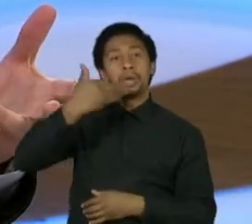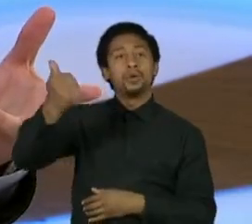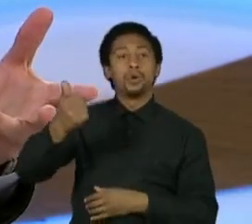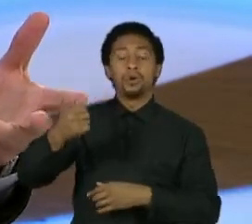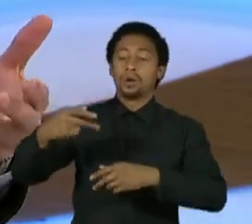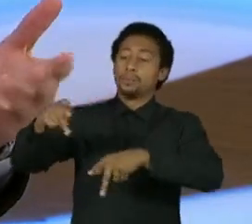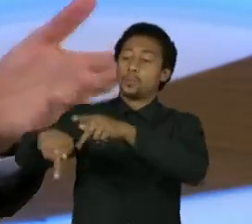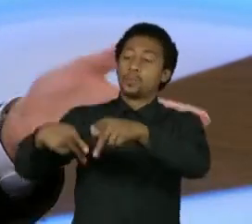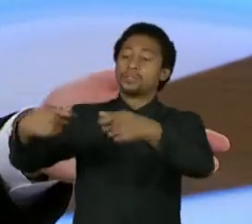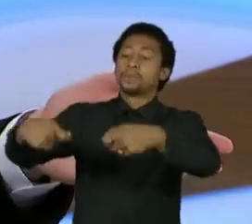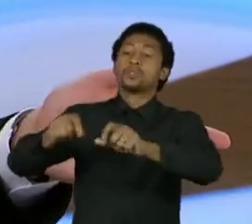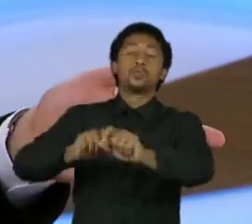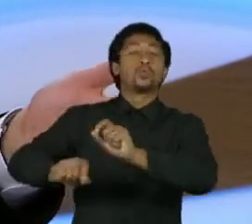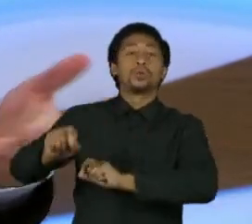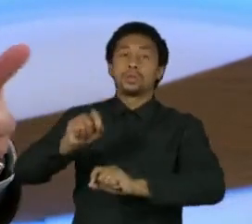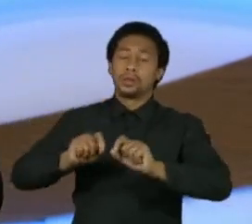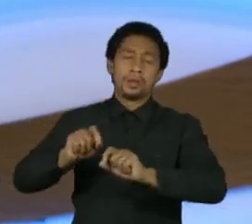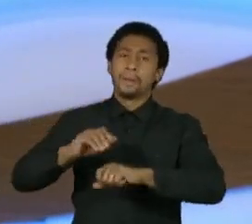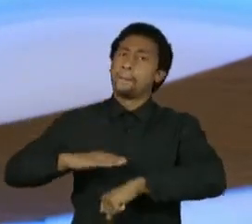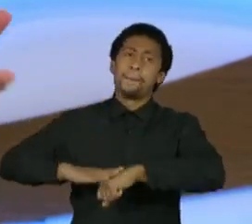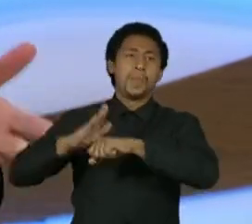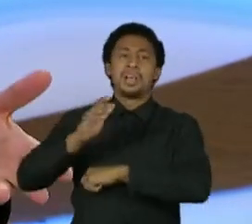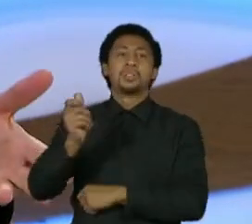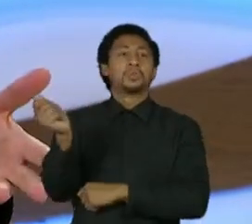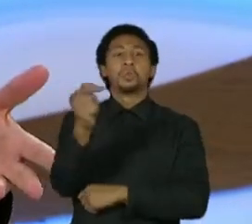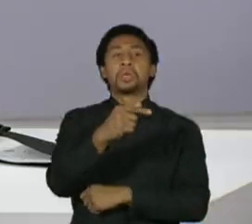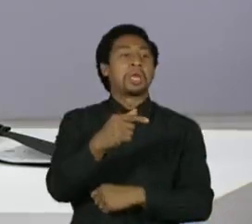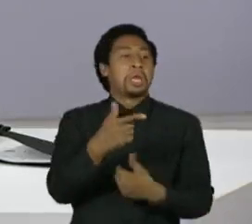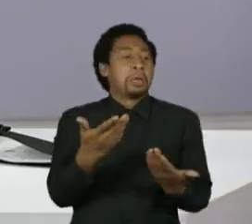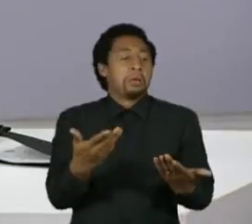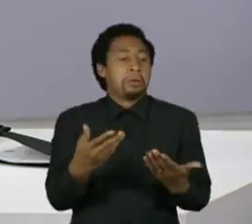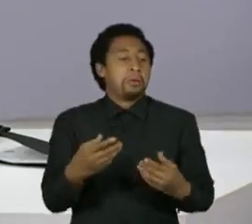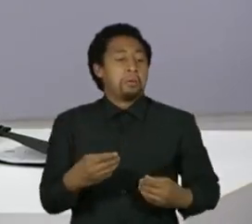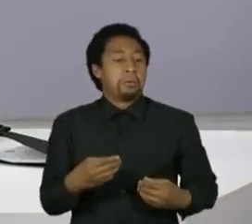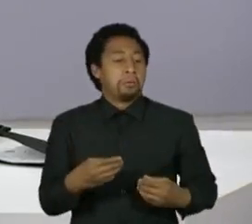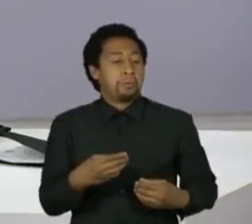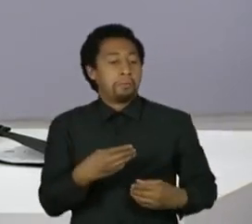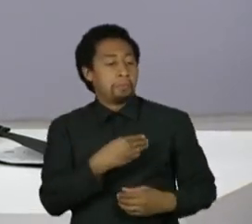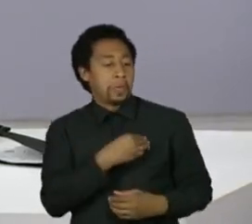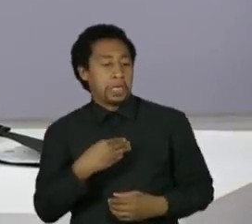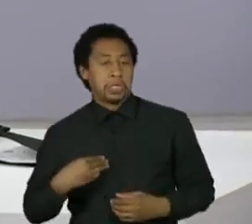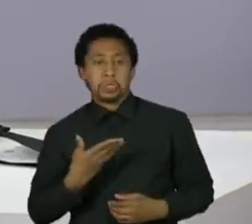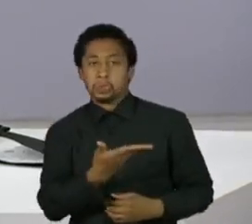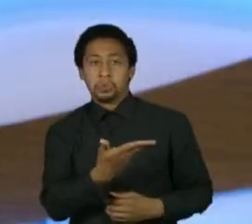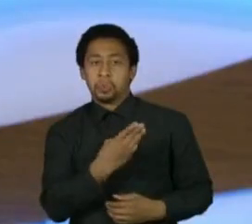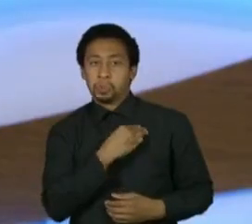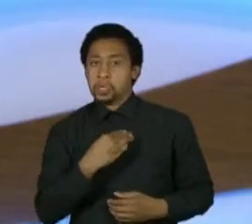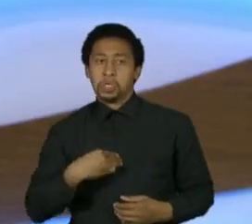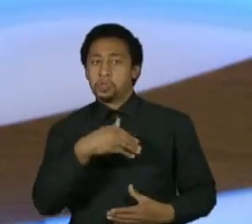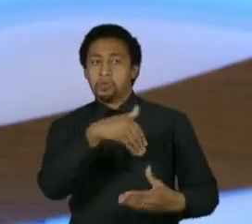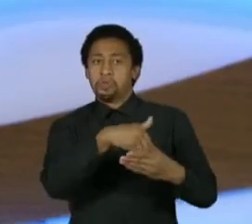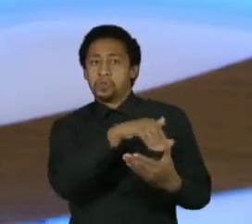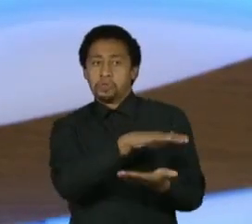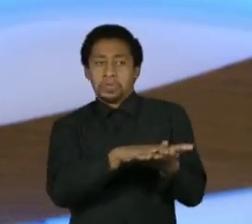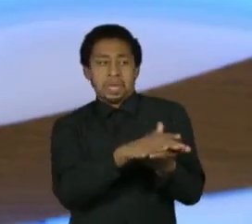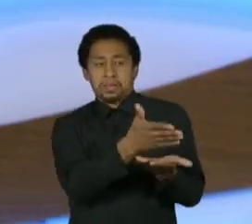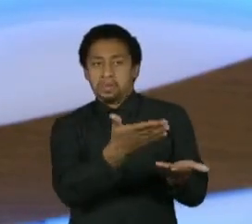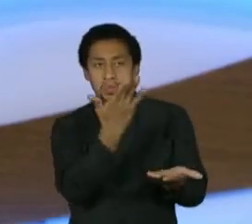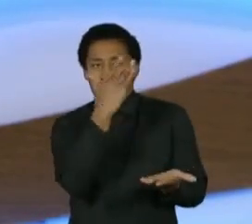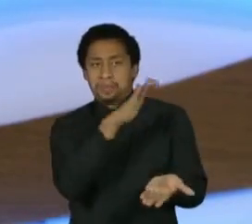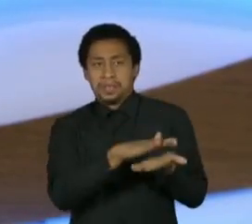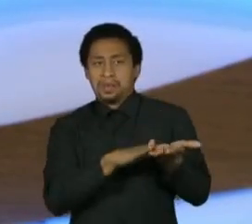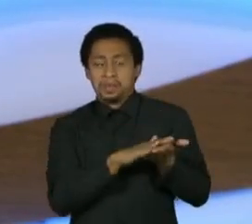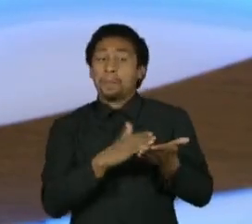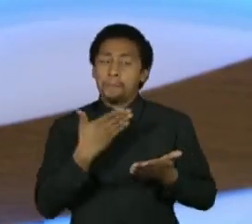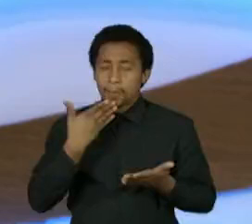do interior do Brasil do que um ministro de Estado que, por vezes, nem voto teve. Então, essa é uma lógica que foi uma lógica de divisão do